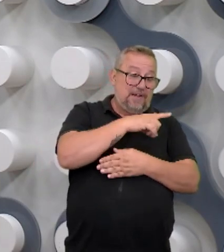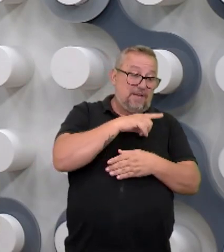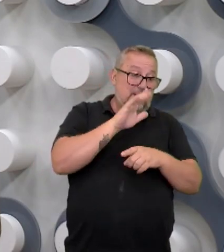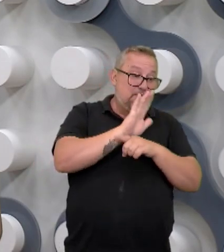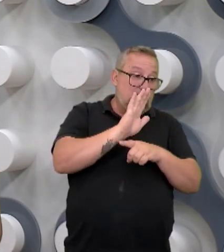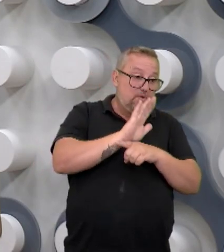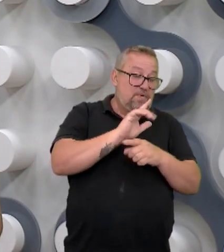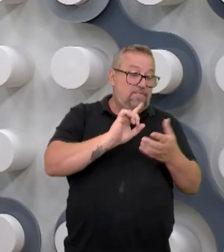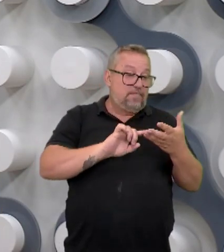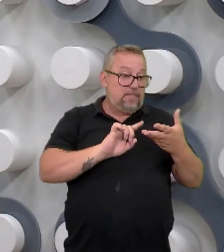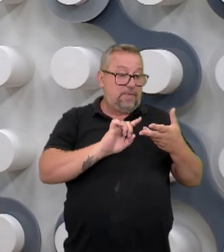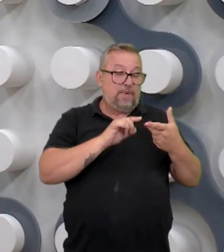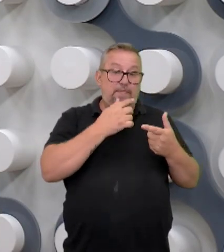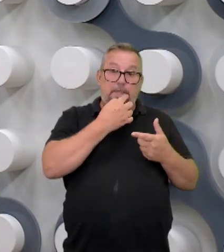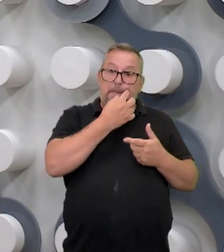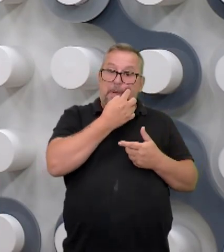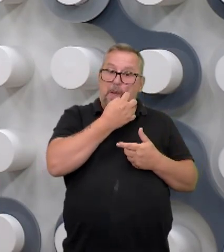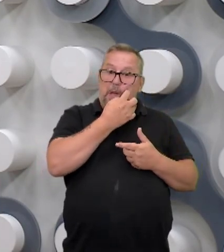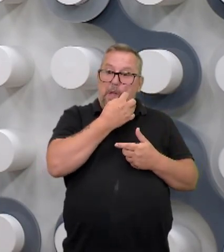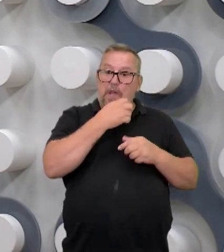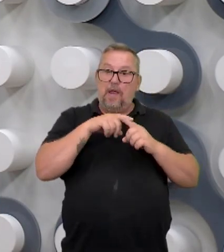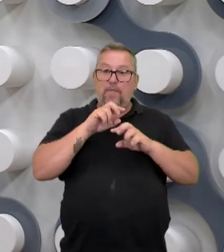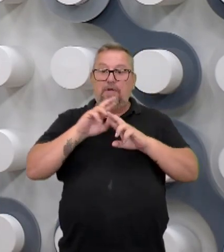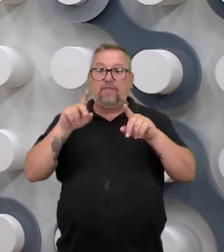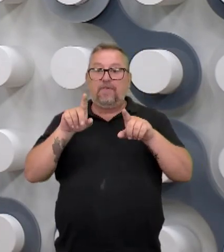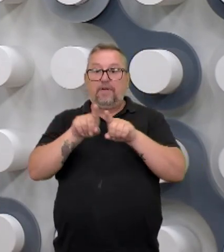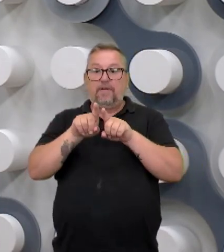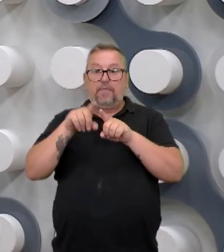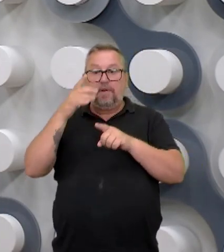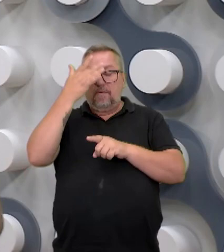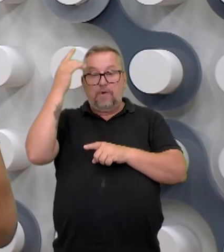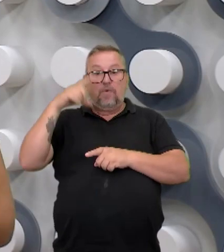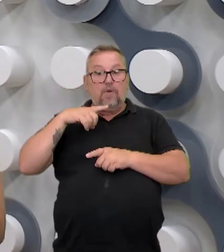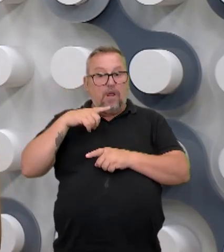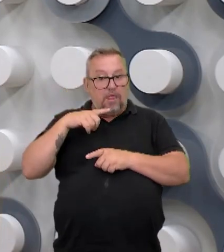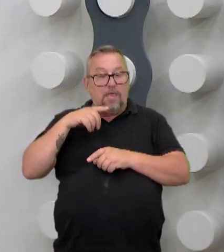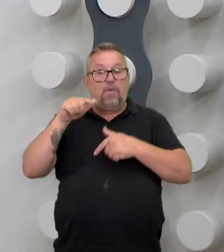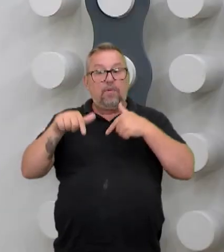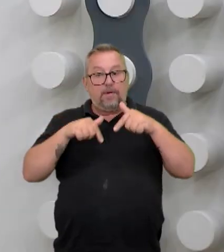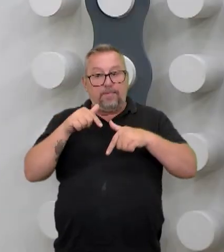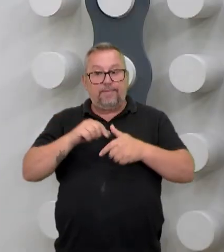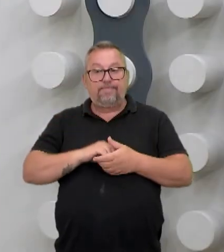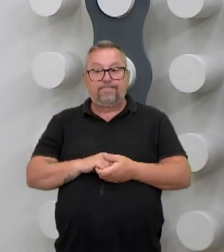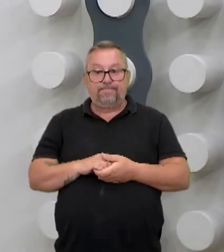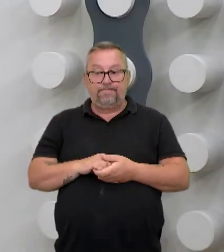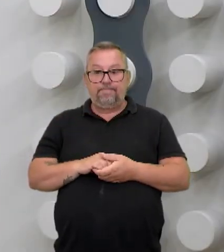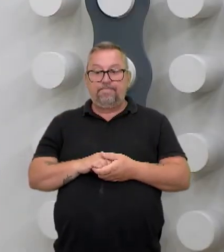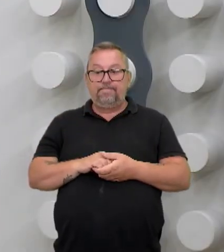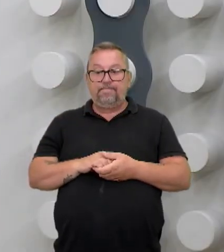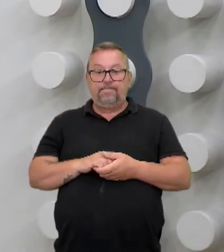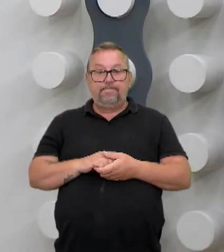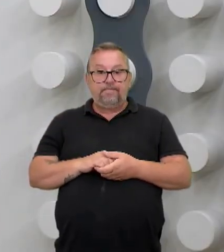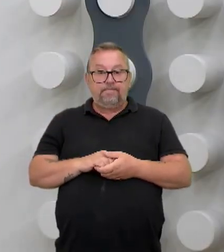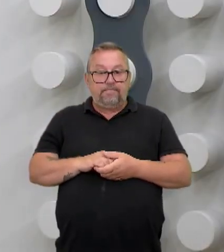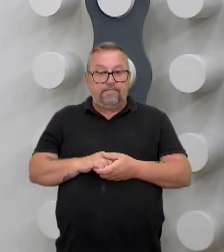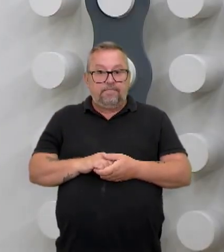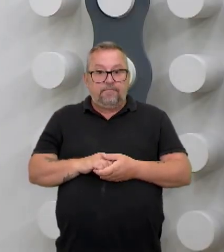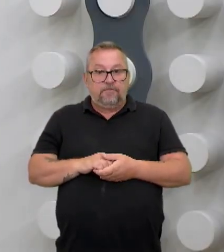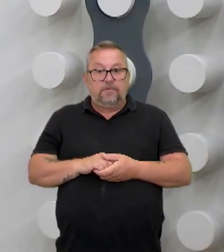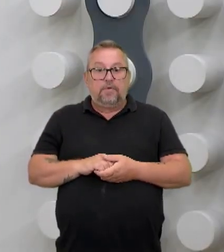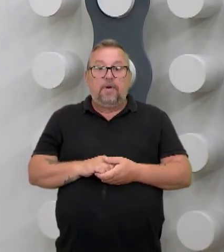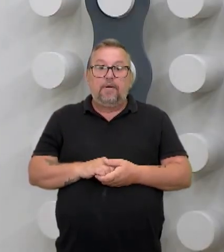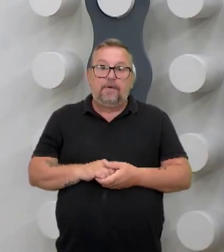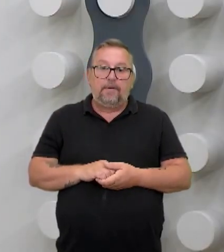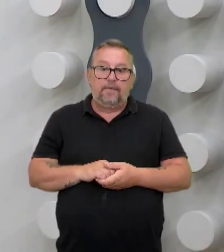ajudar, temos que fazer uma mobilização para que as pessoas tenham um emprego. Então, exatamente, todos esses impactos. E aí, um dos pontos que a